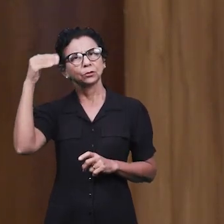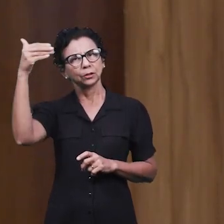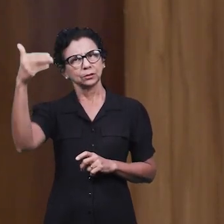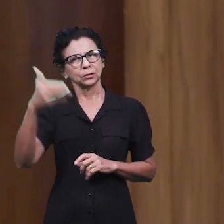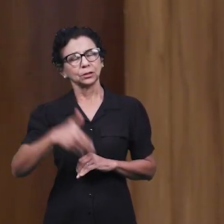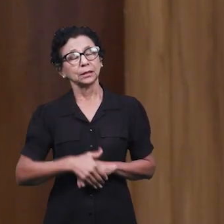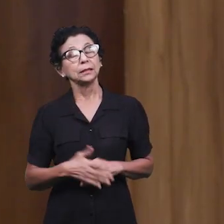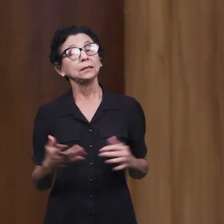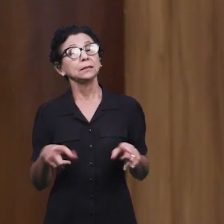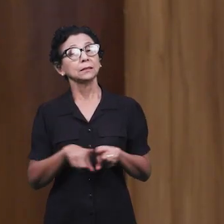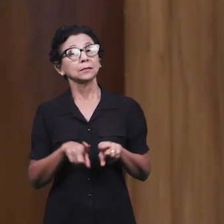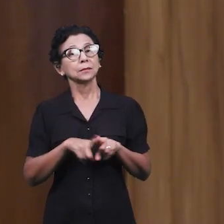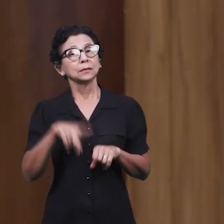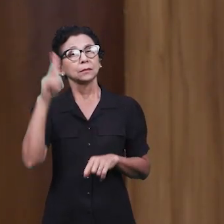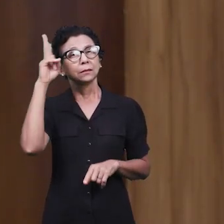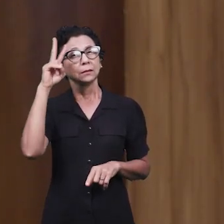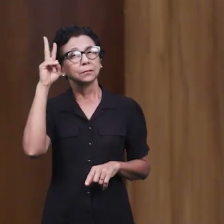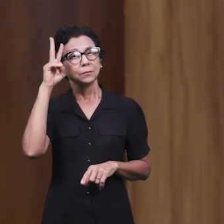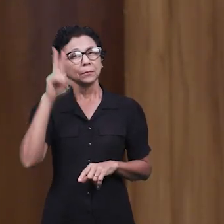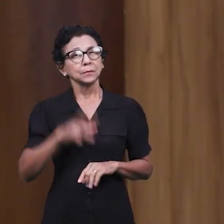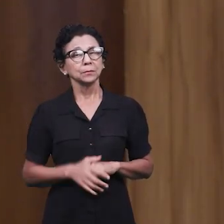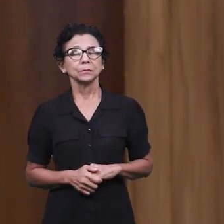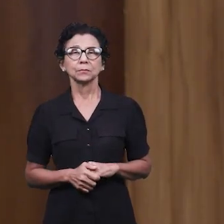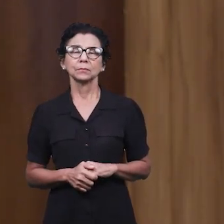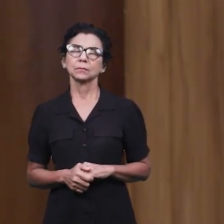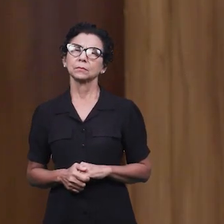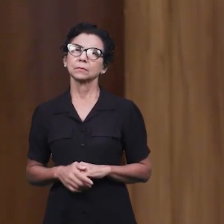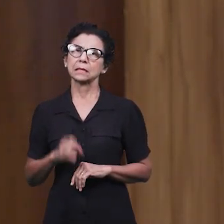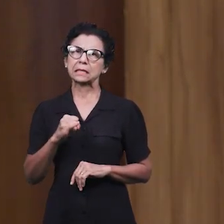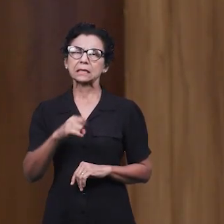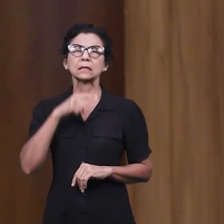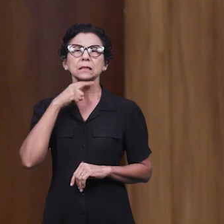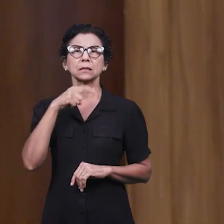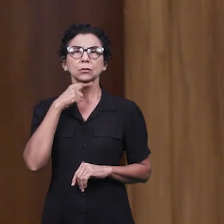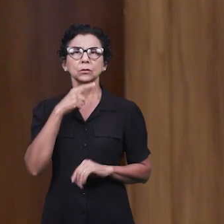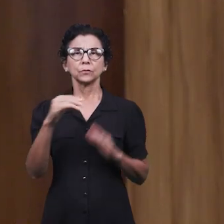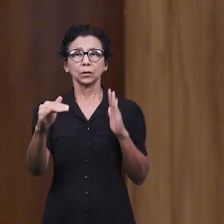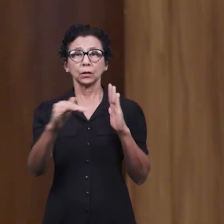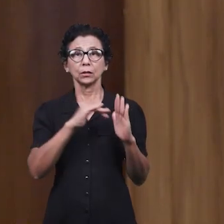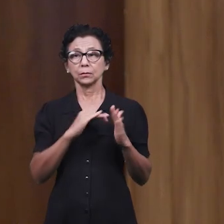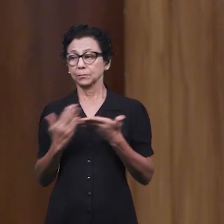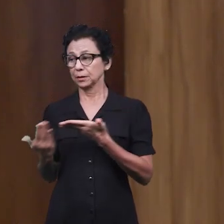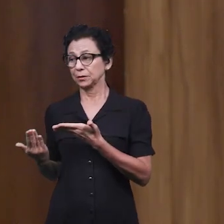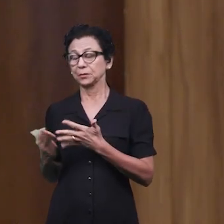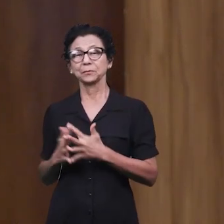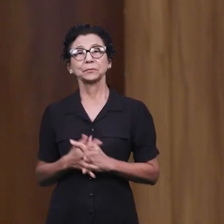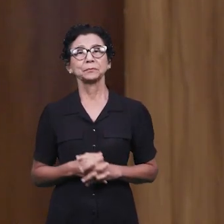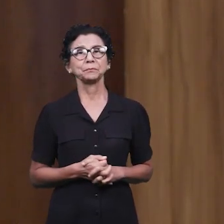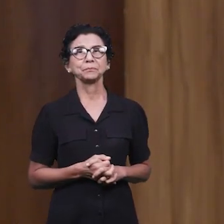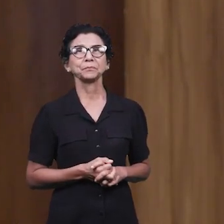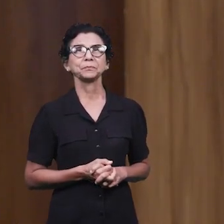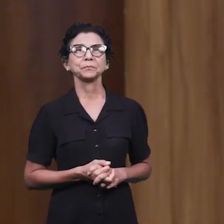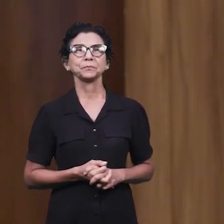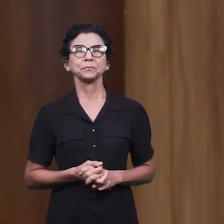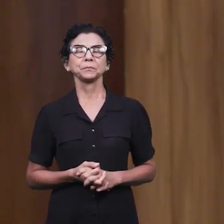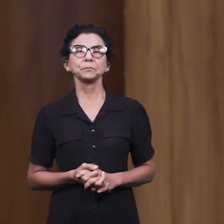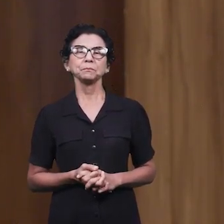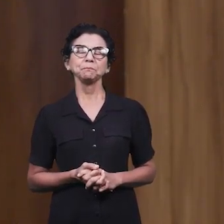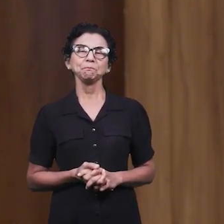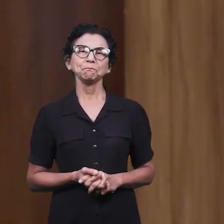cotidiano. Lembramos ainda que você pode enviar suas dúvidas ao nosso e-mail que vai aparecer aí na sua tela. O nosso e-mail